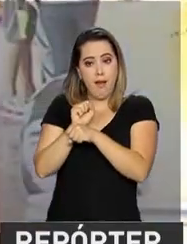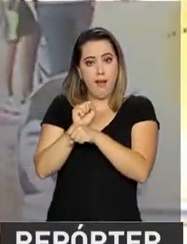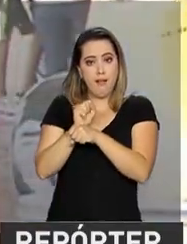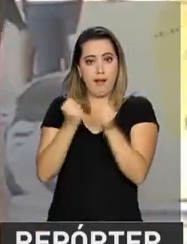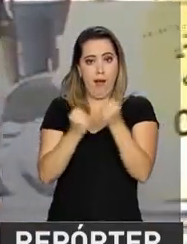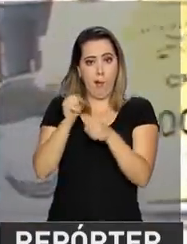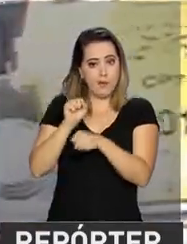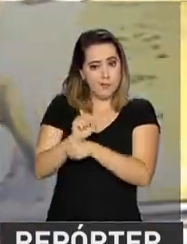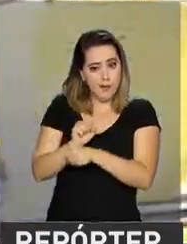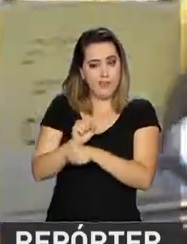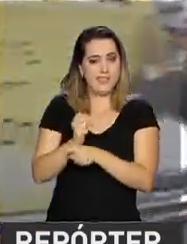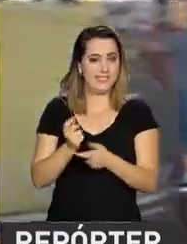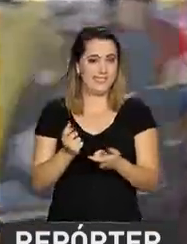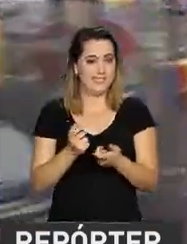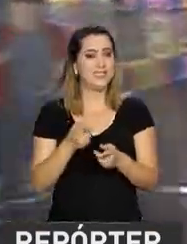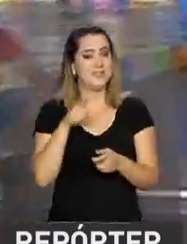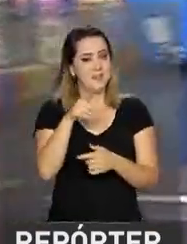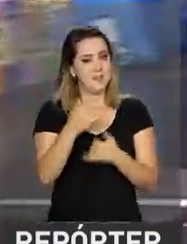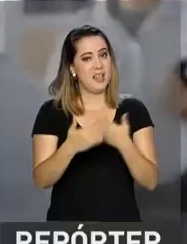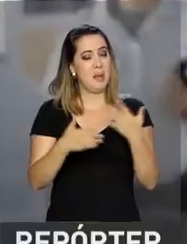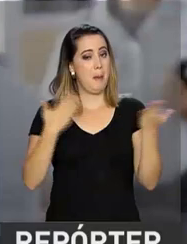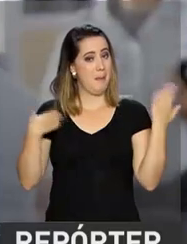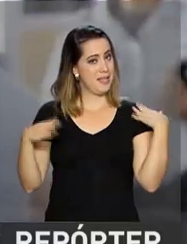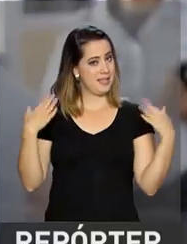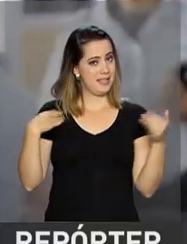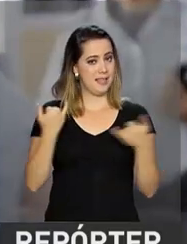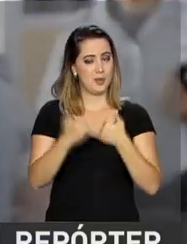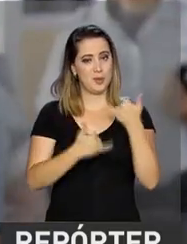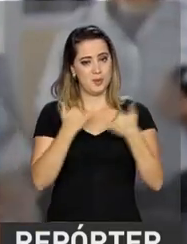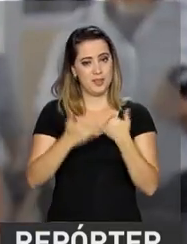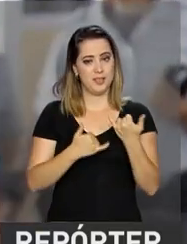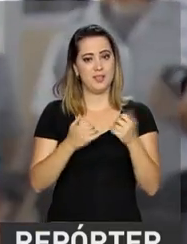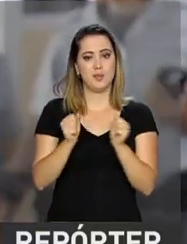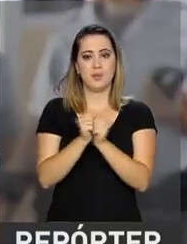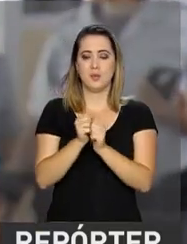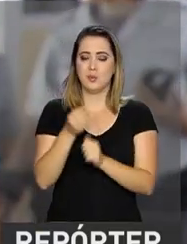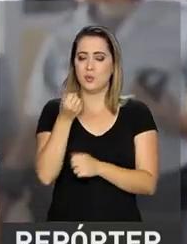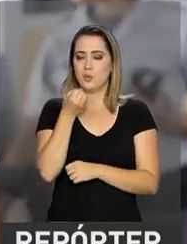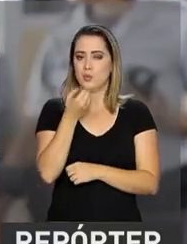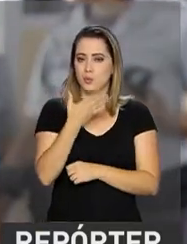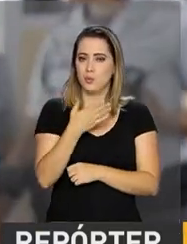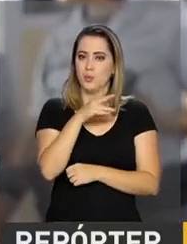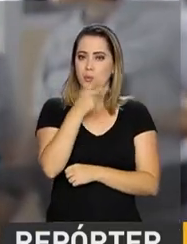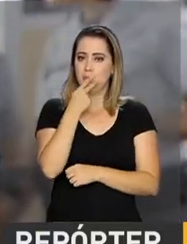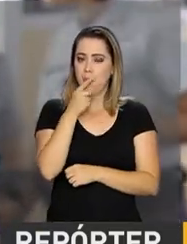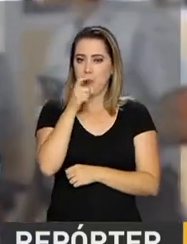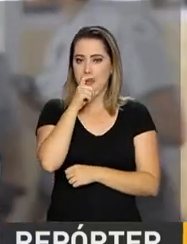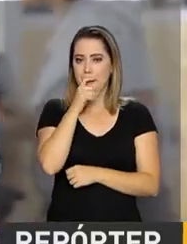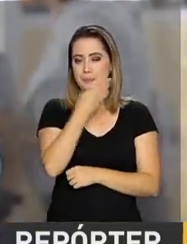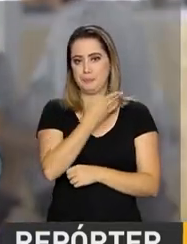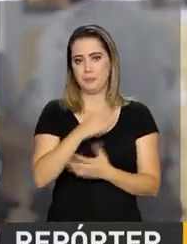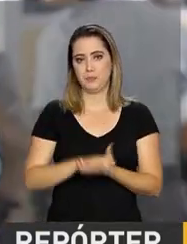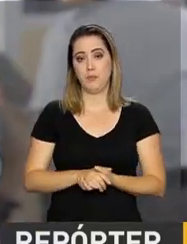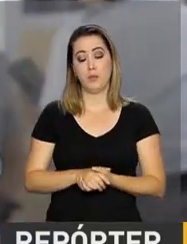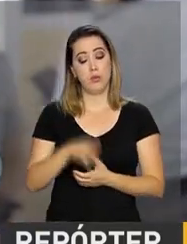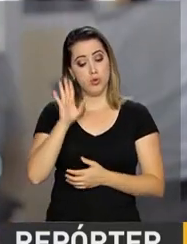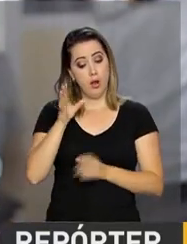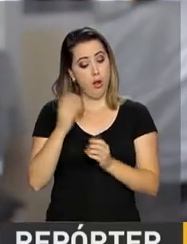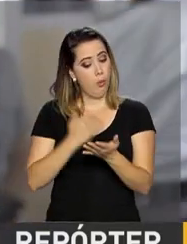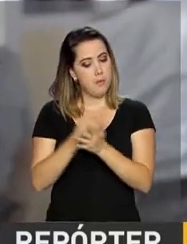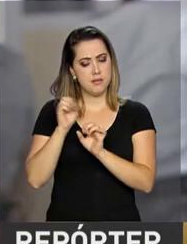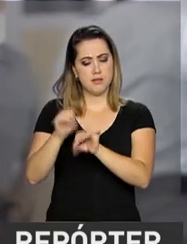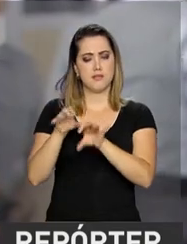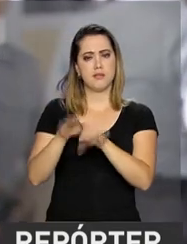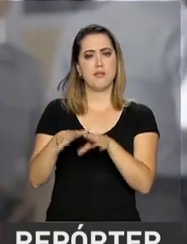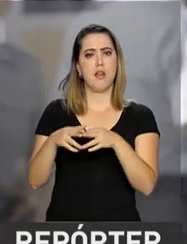Passeio divertido e educativo para Augusto e também para o pai dele. Já comecei a educar, mostrar a importância de respeitar